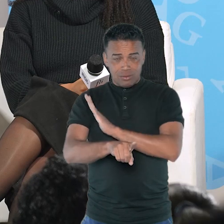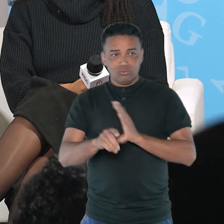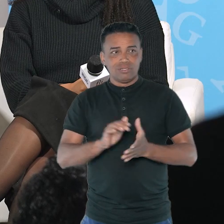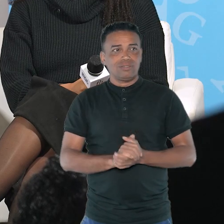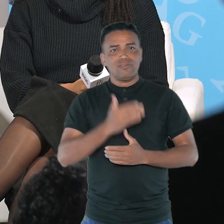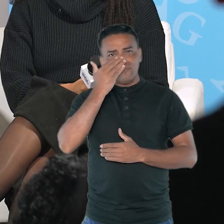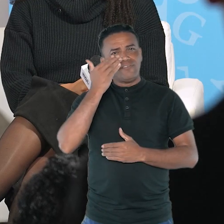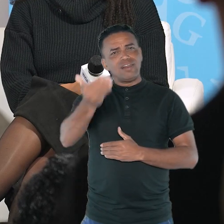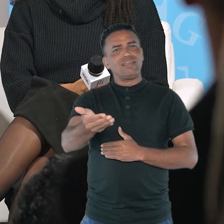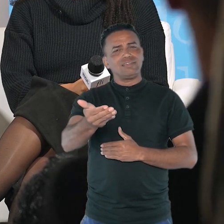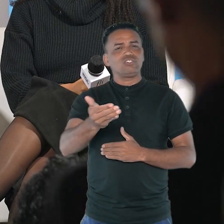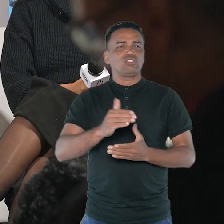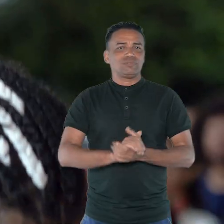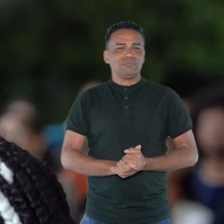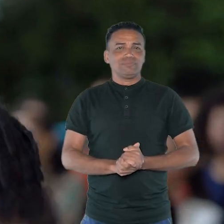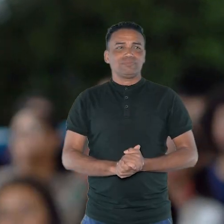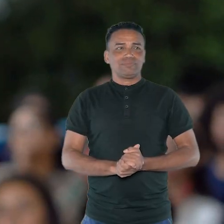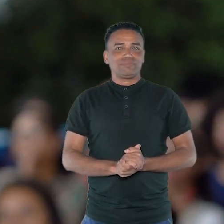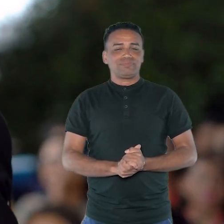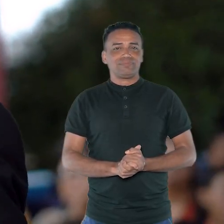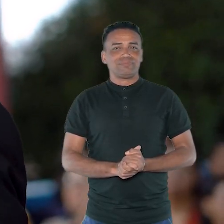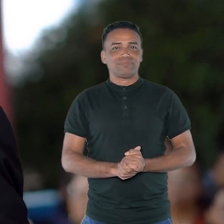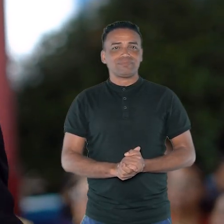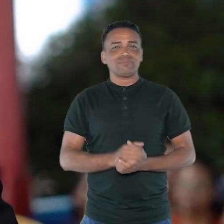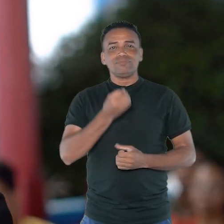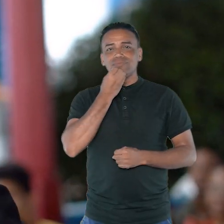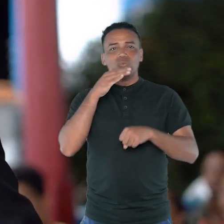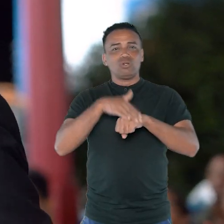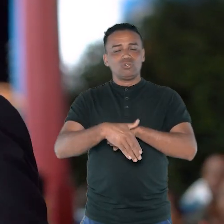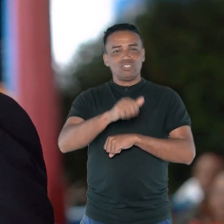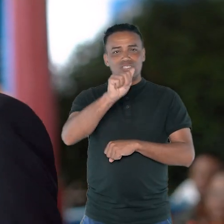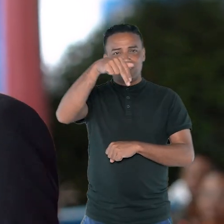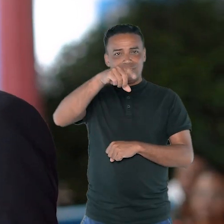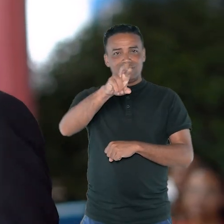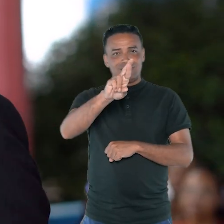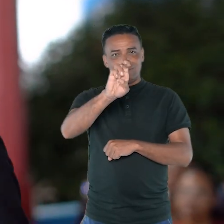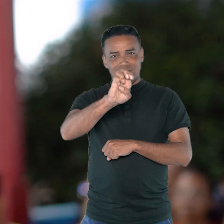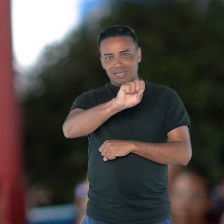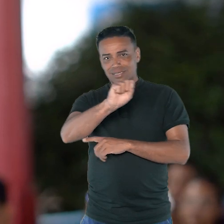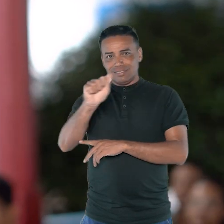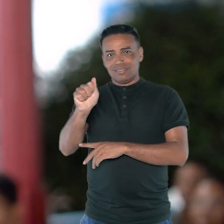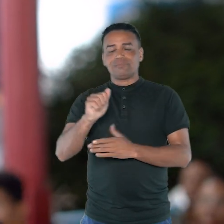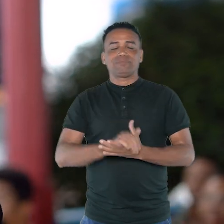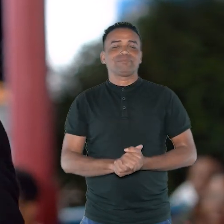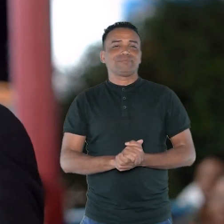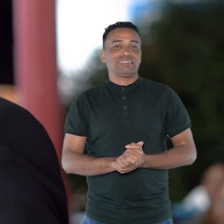um aqui na frente também, depois do Cássio, tá? Boa noite, Andressa. Depois